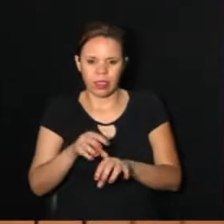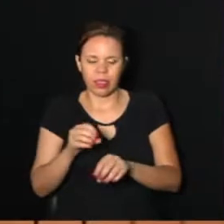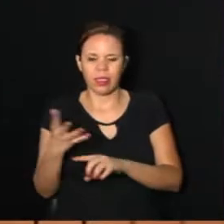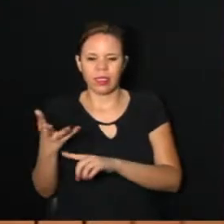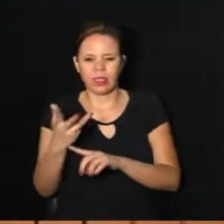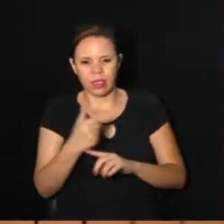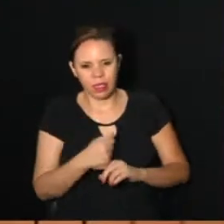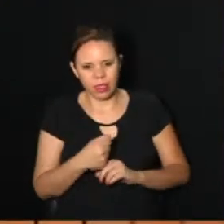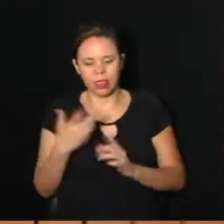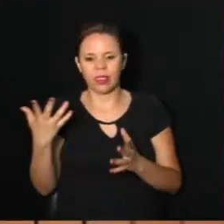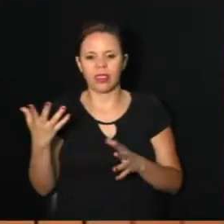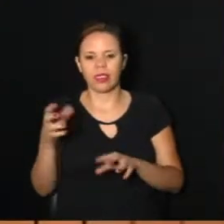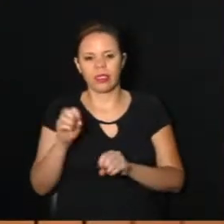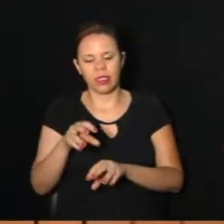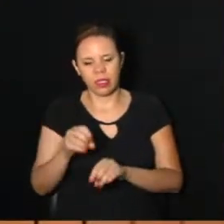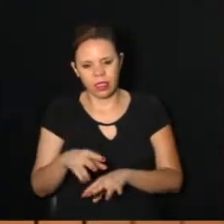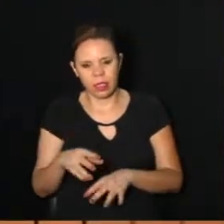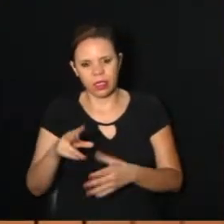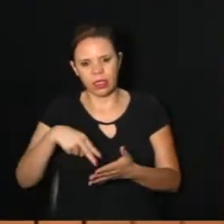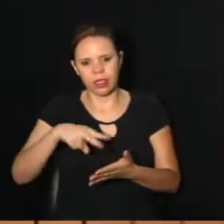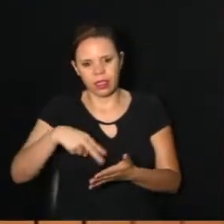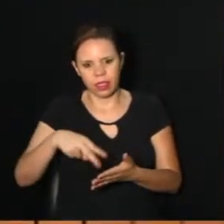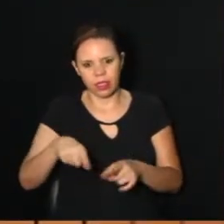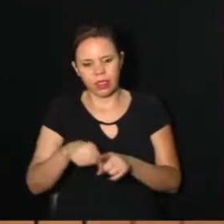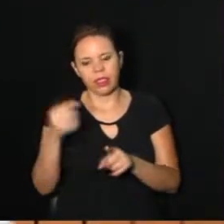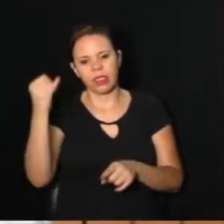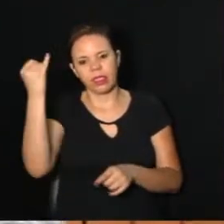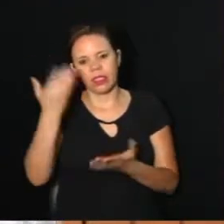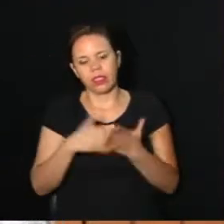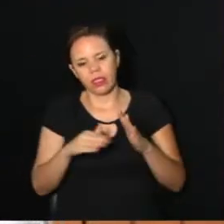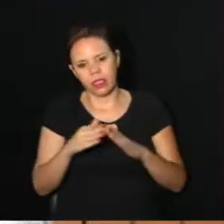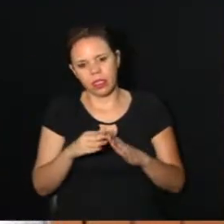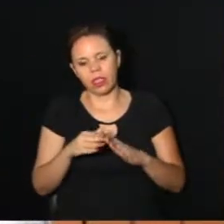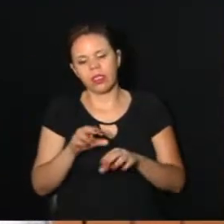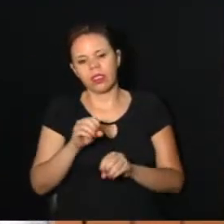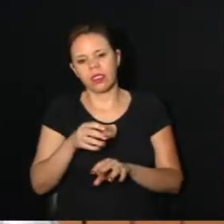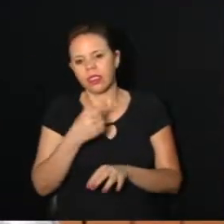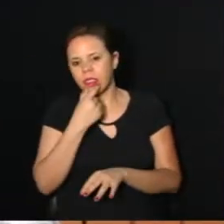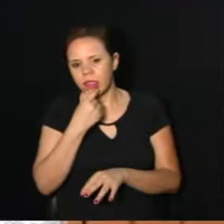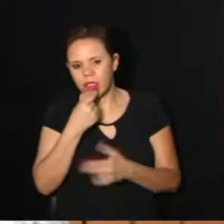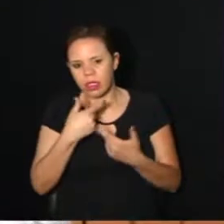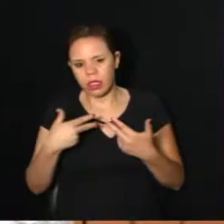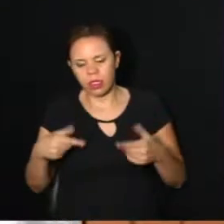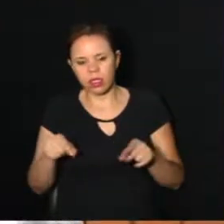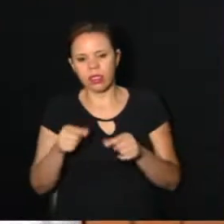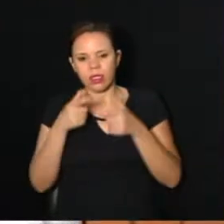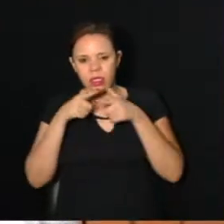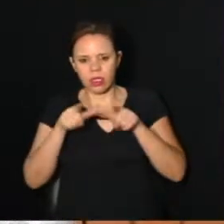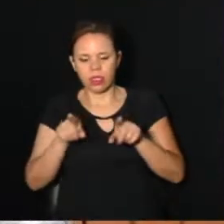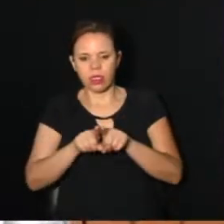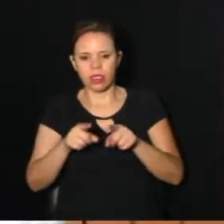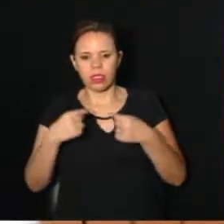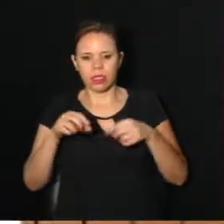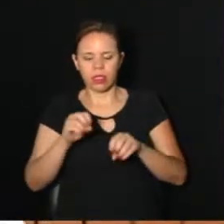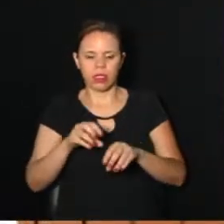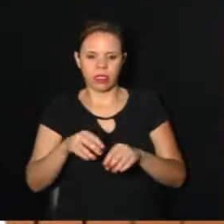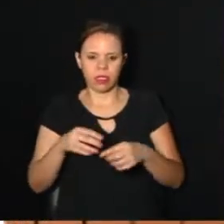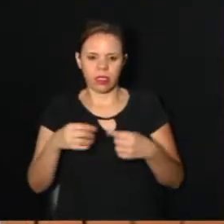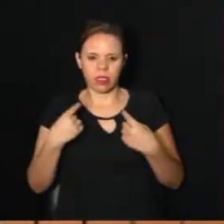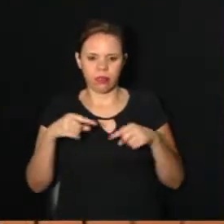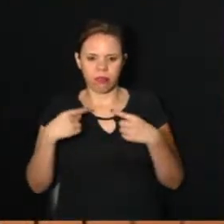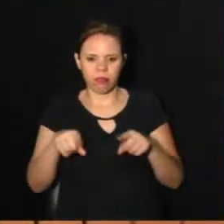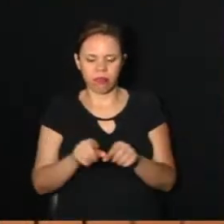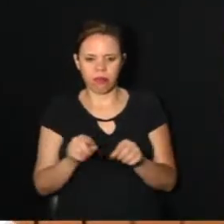cênicas, ensino de dança, isso é muito importante nas escolas, ensino de idiomas, ensino de música, depois